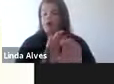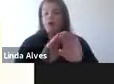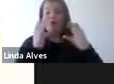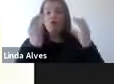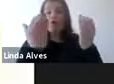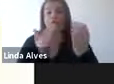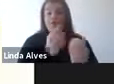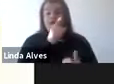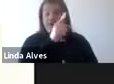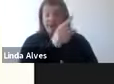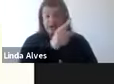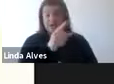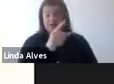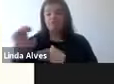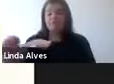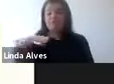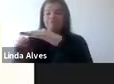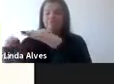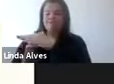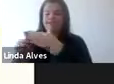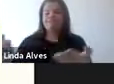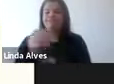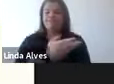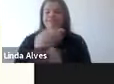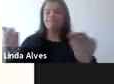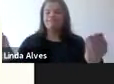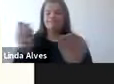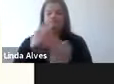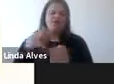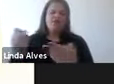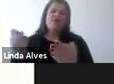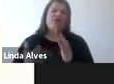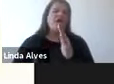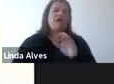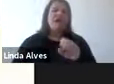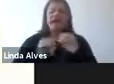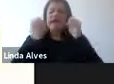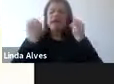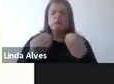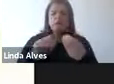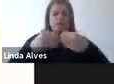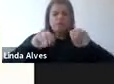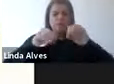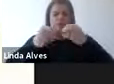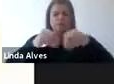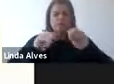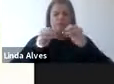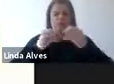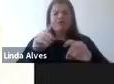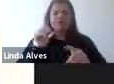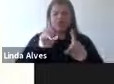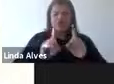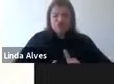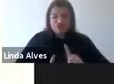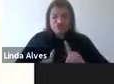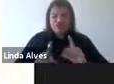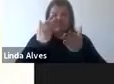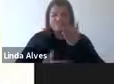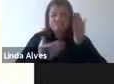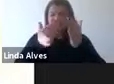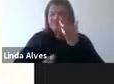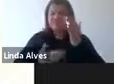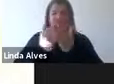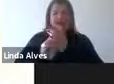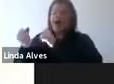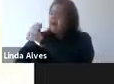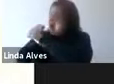e o empresariado, que determinou a quebra de muitos direitos dos trabalhadores que foram conquistados durante décadas